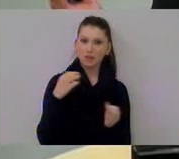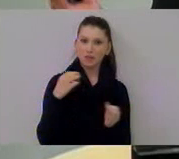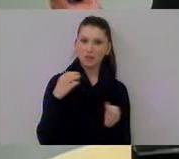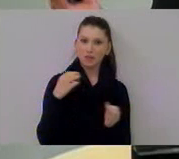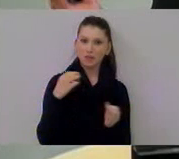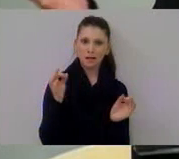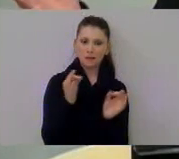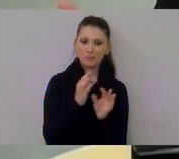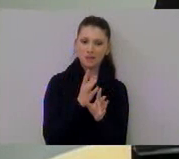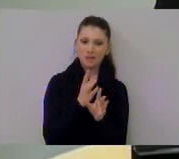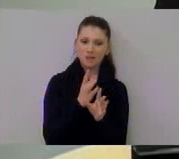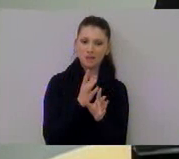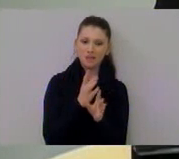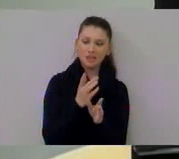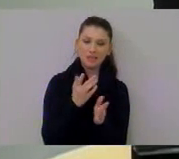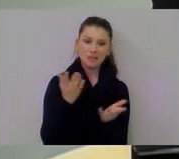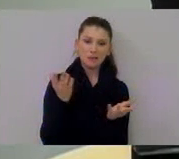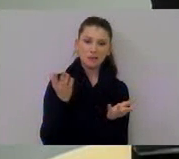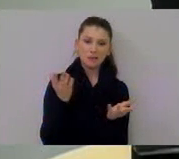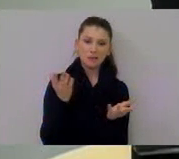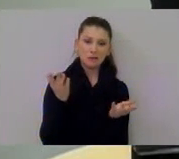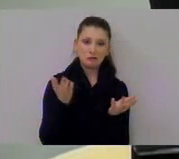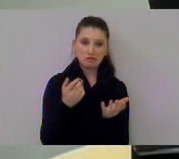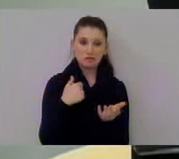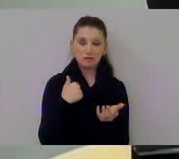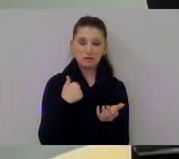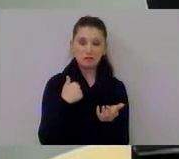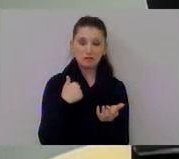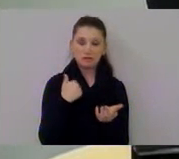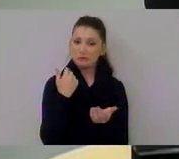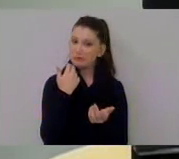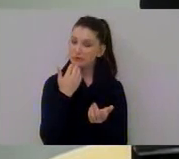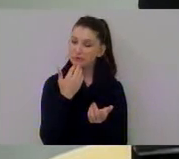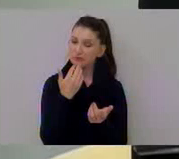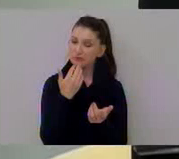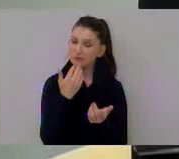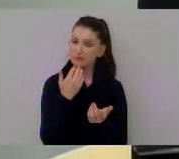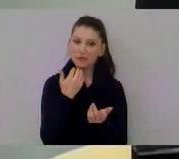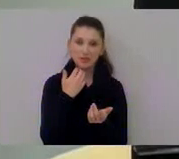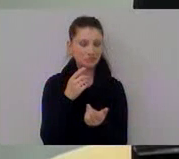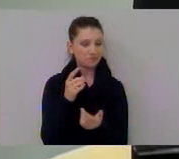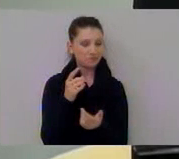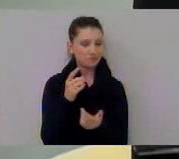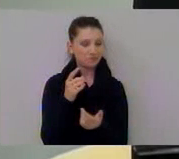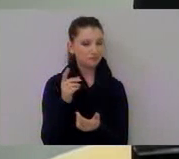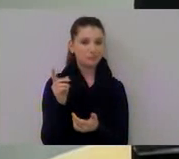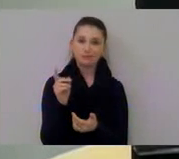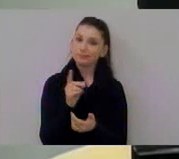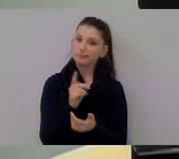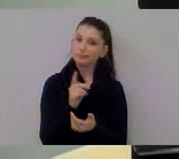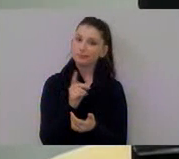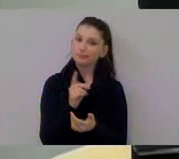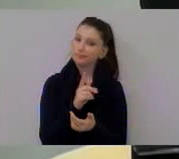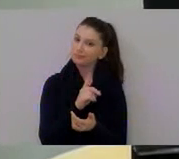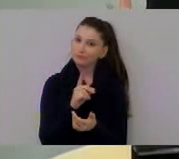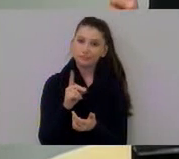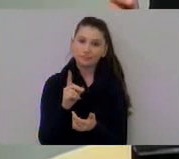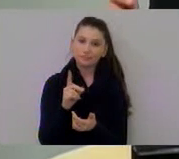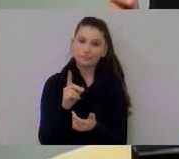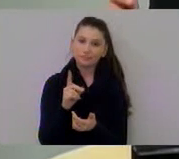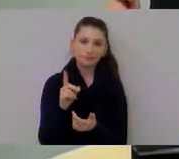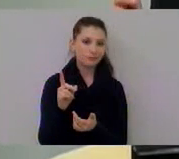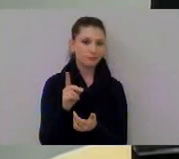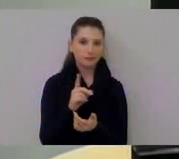Vocês viram ali que nós temos um monte de ação e falta